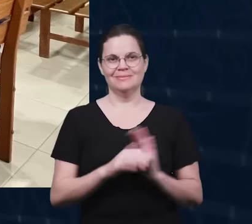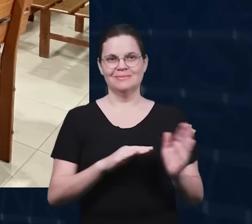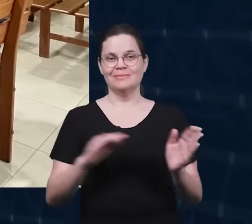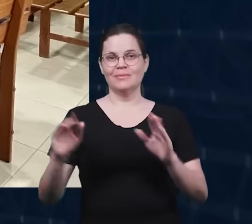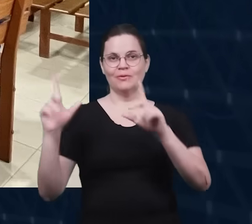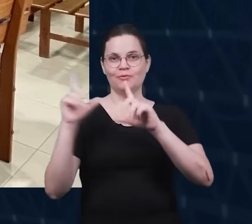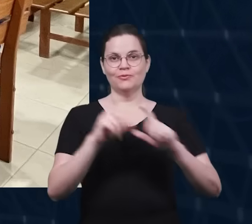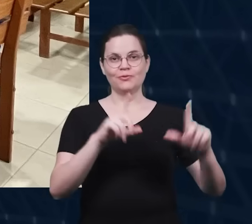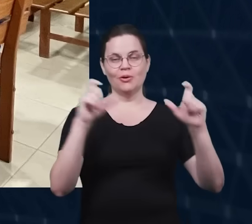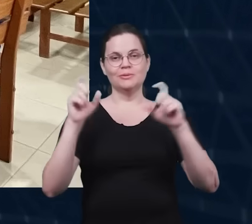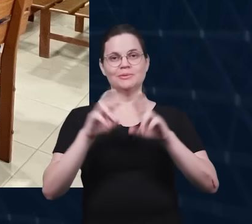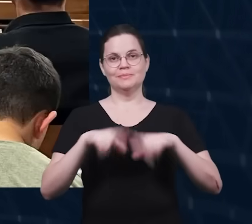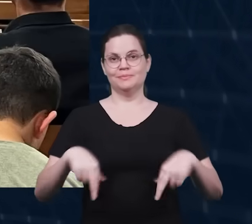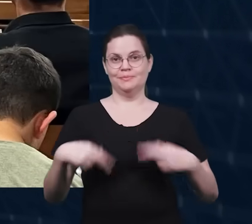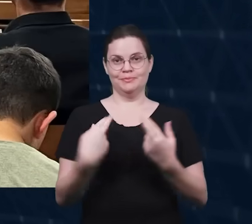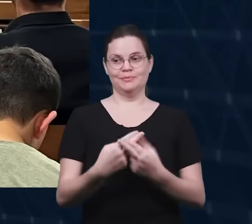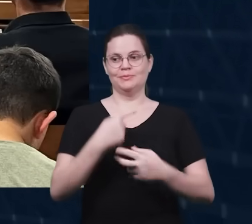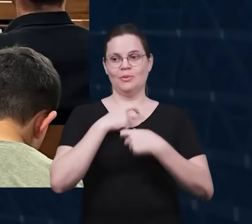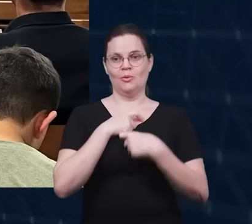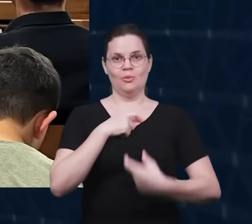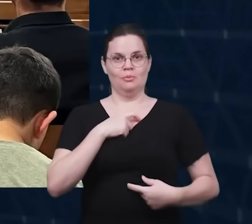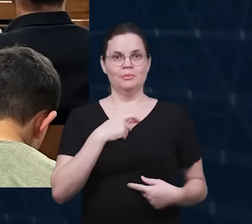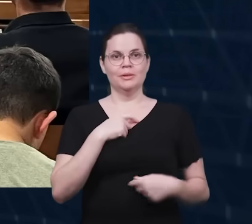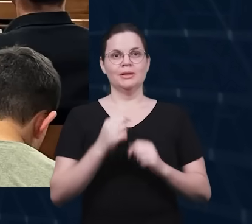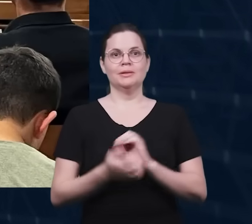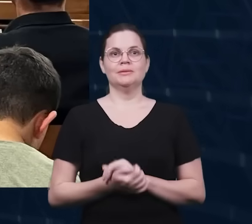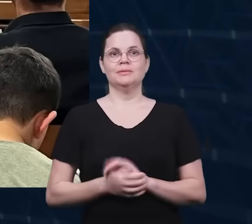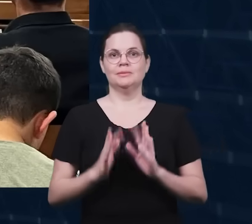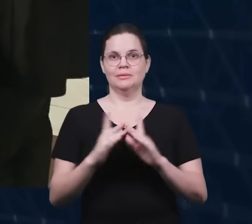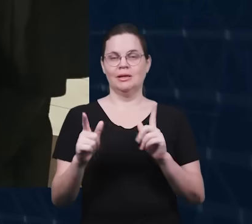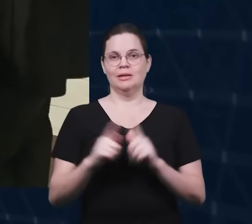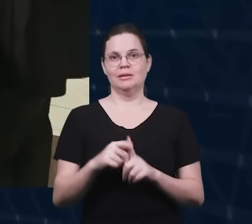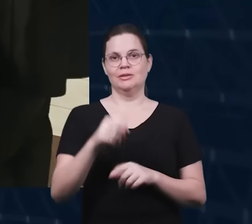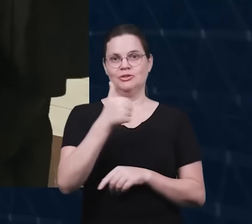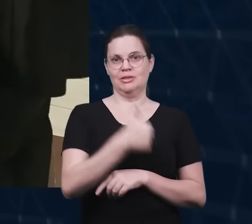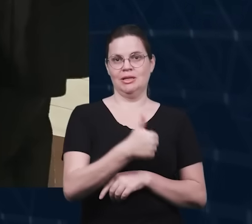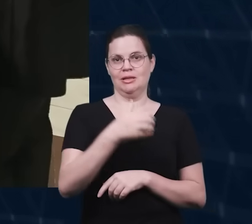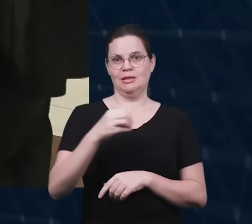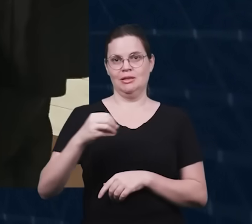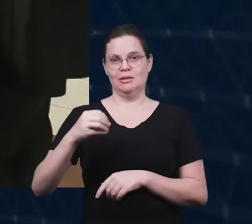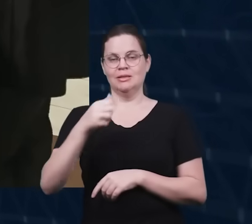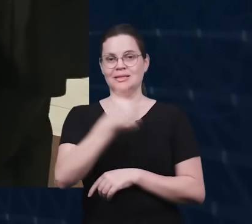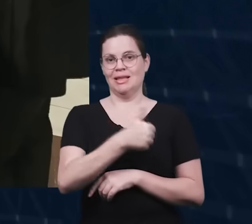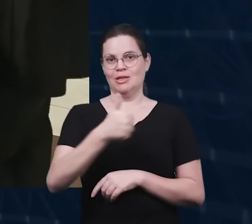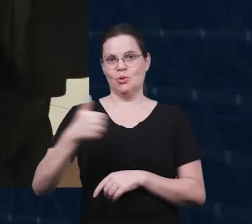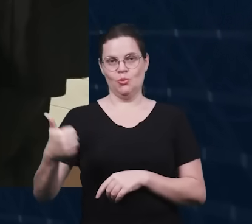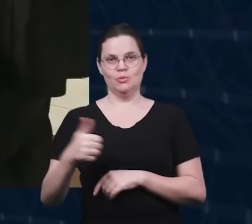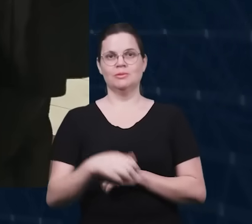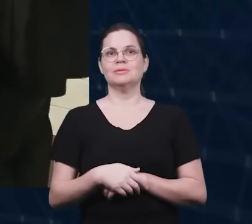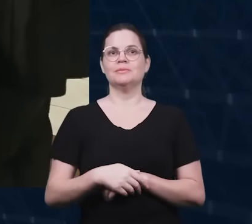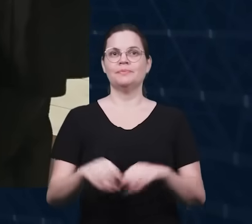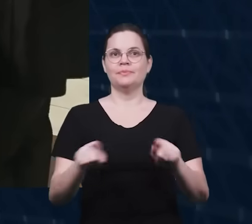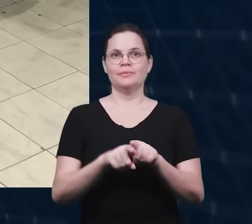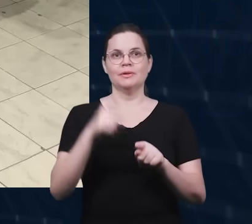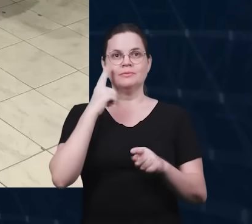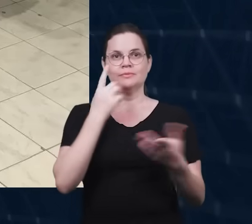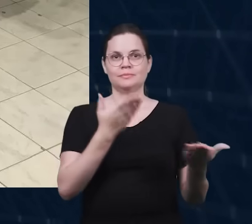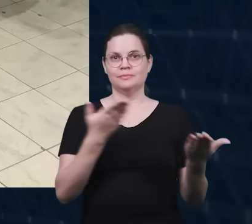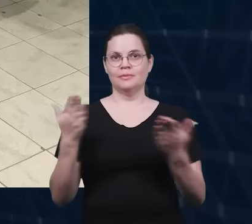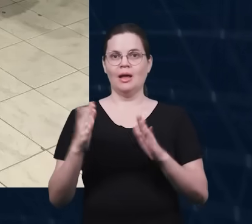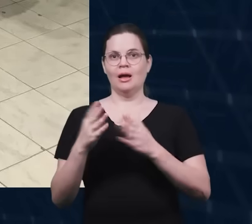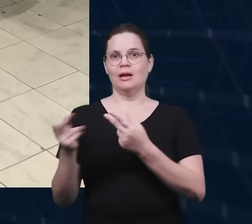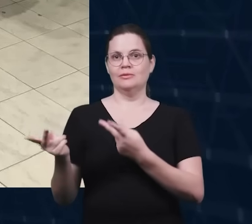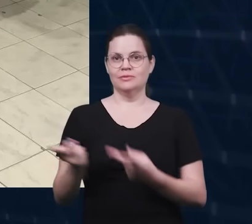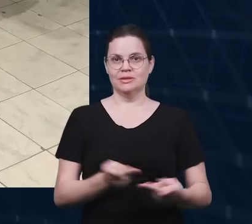Fotos da reunião com os obreiros da MG 111. Imagens do culto especial com assistência às